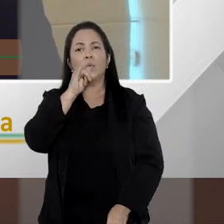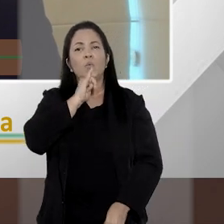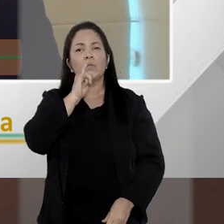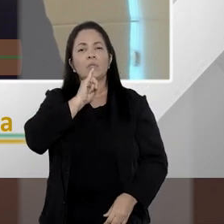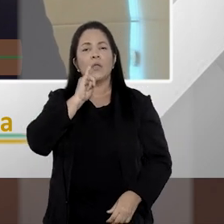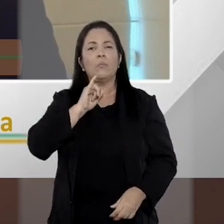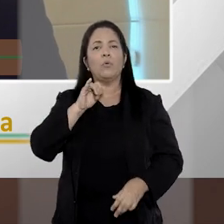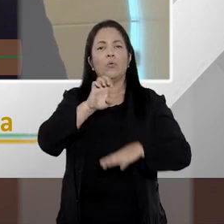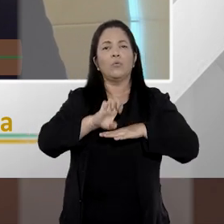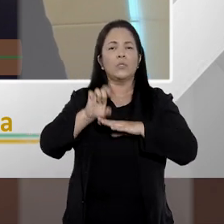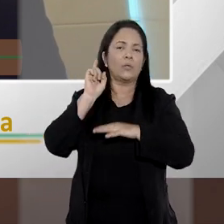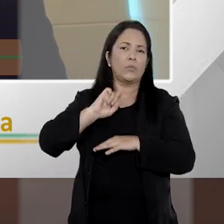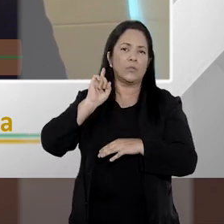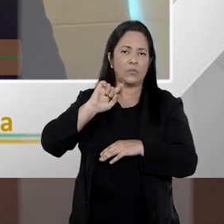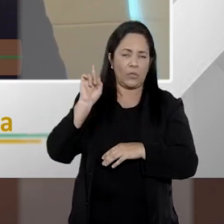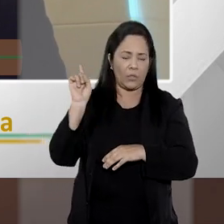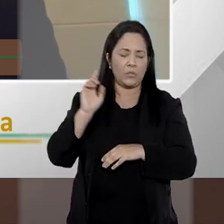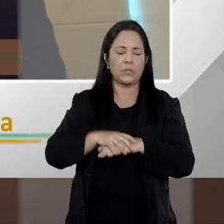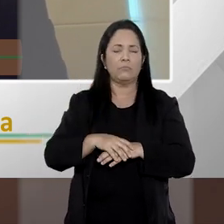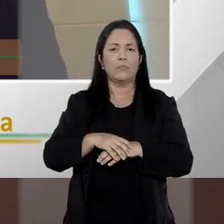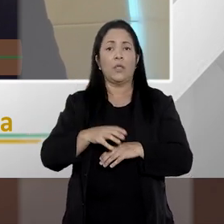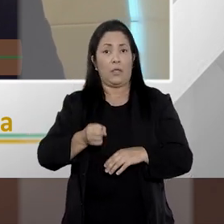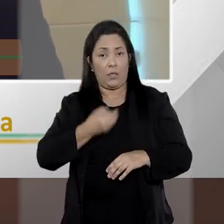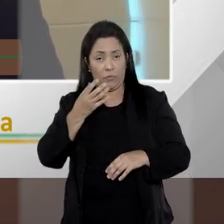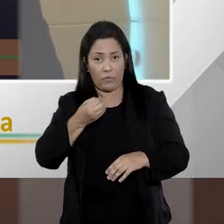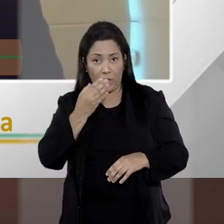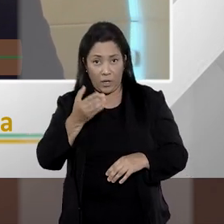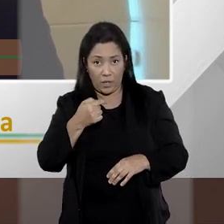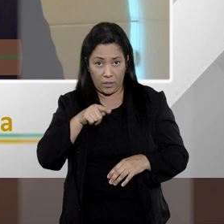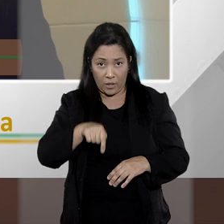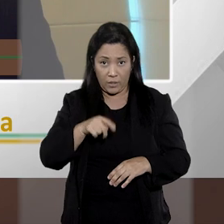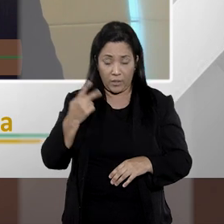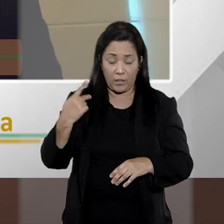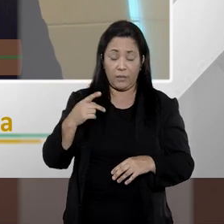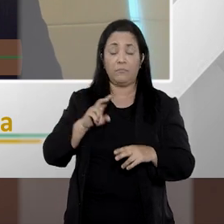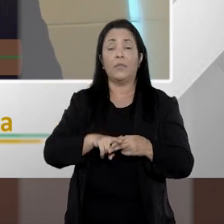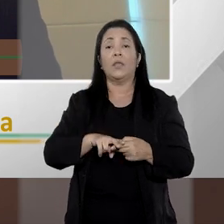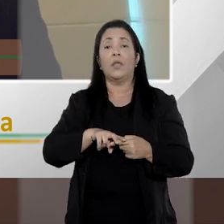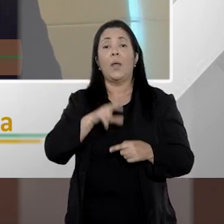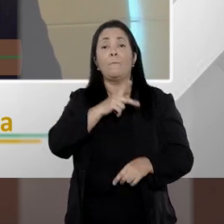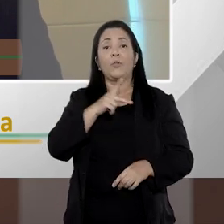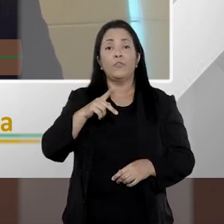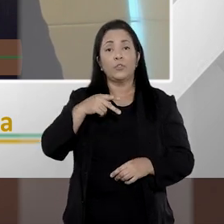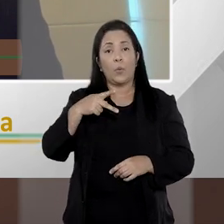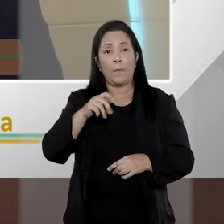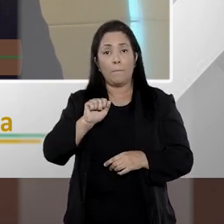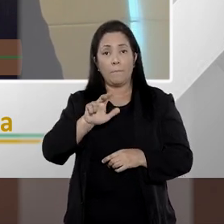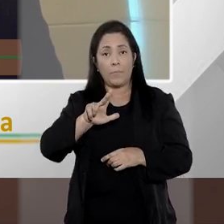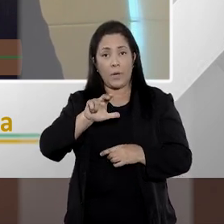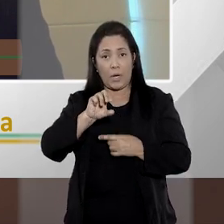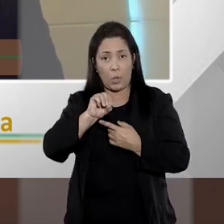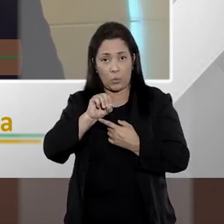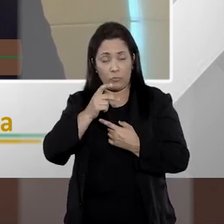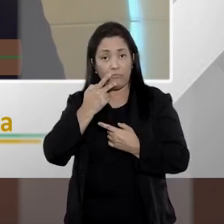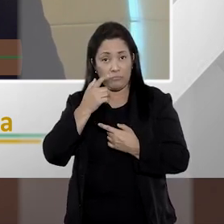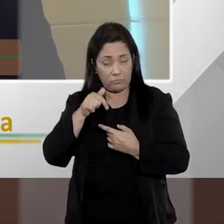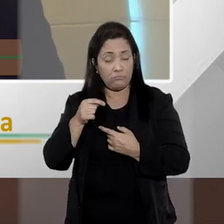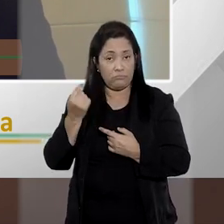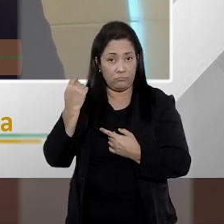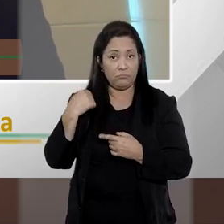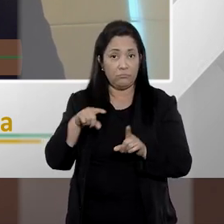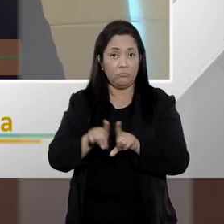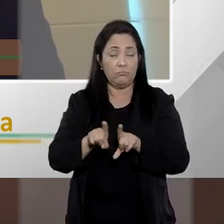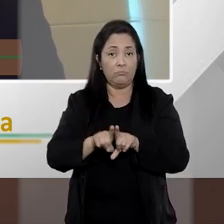específicas, mas dentro daquilo que eu havia comentado, que o professor Flávio também já comentou, há